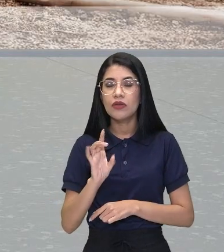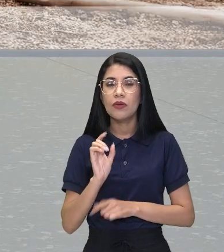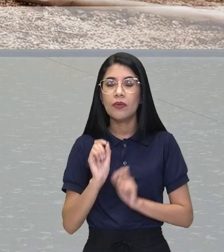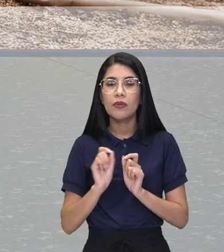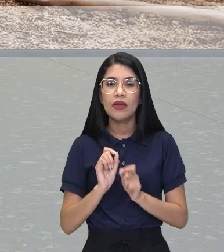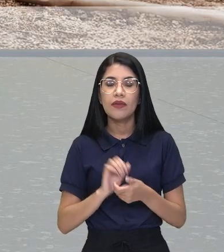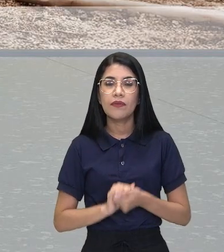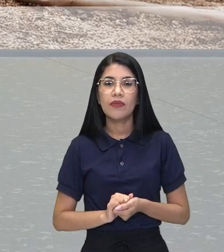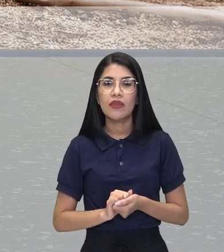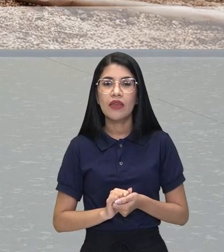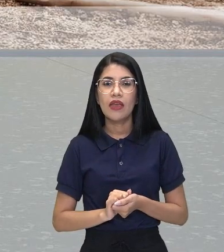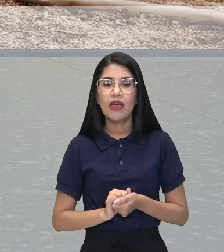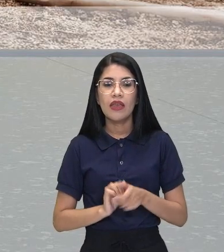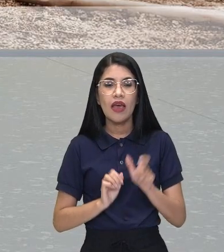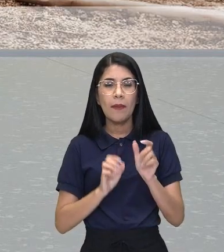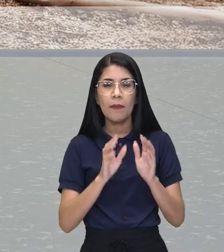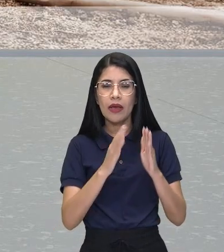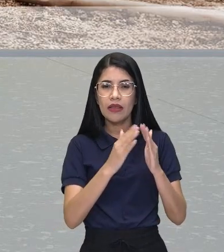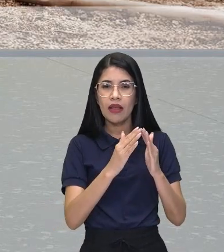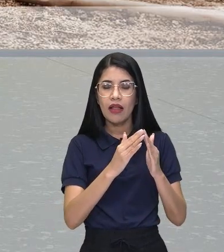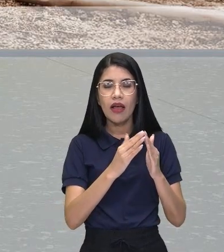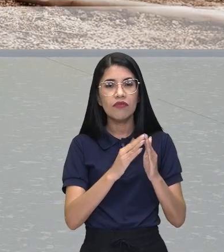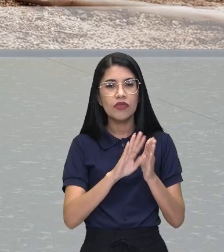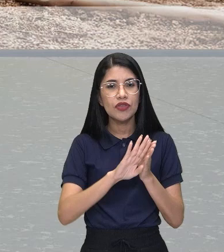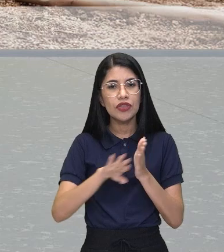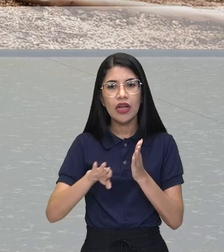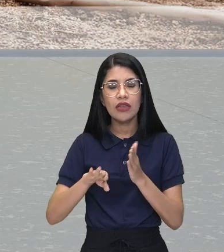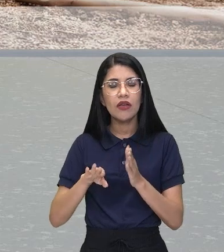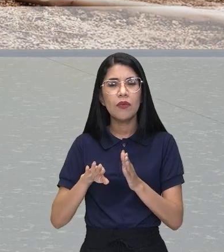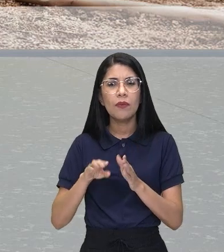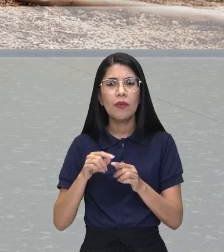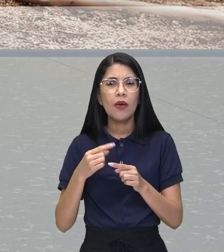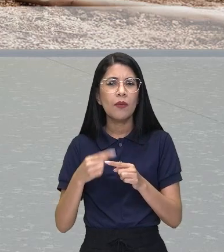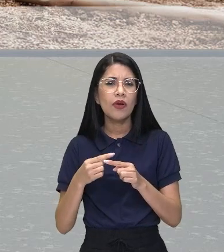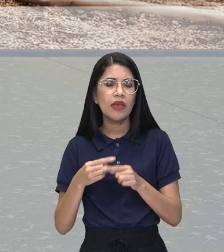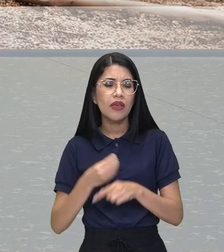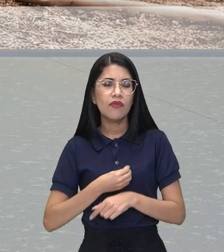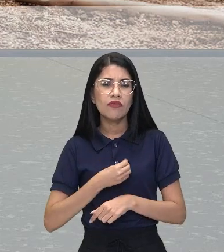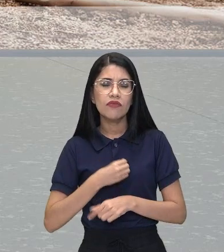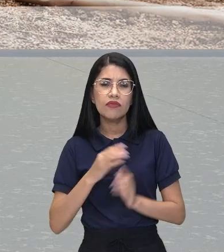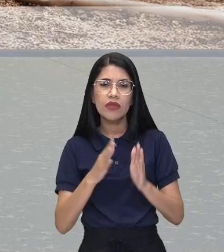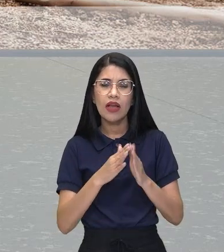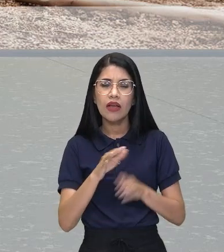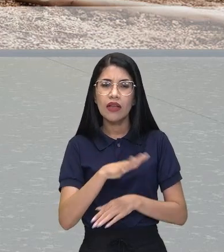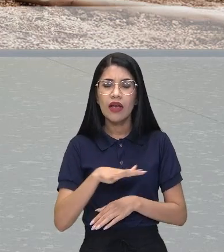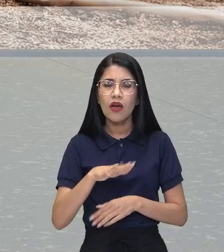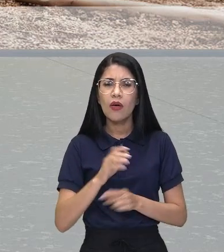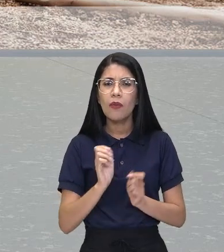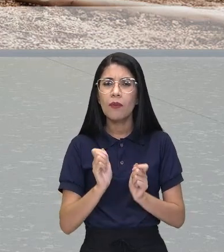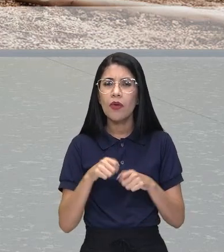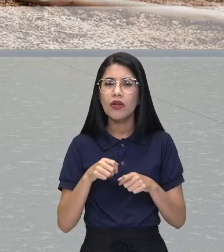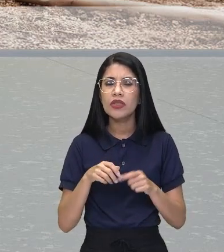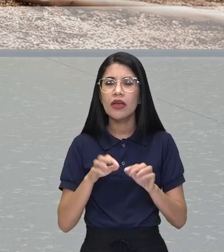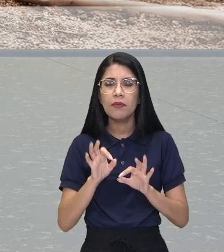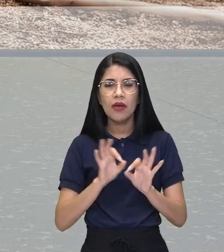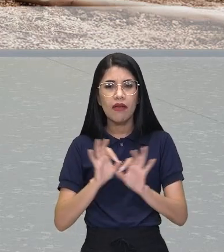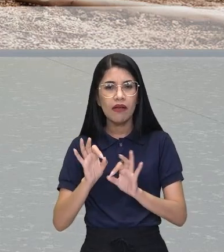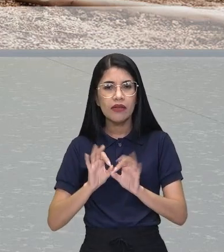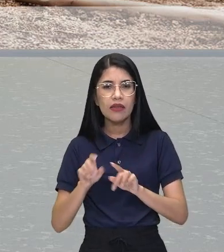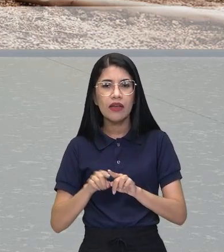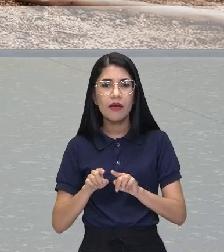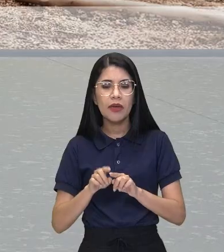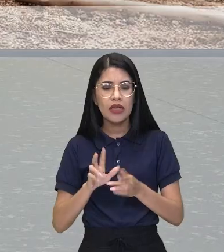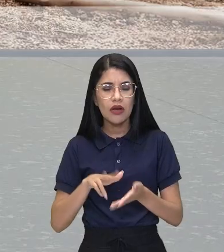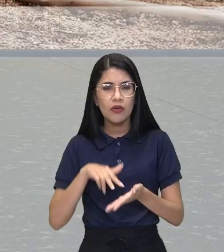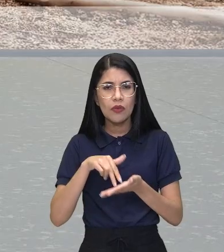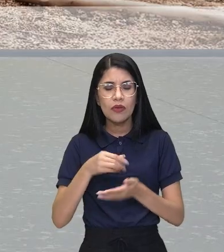eu vou ser tirado, né? É também manter onde eu estou. Por que eu não posso estar lá? Por que a gente não pode consertar para me viver lá? Já que eu estou aqui, então vamos